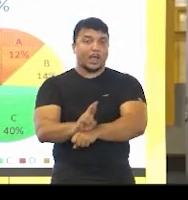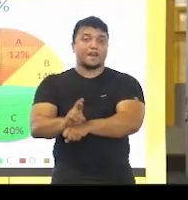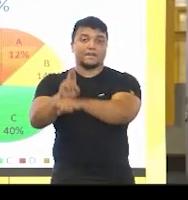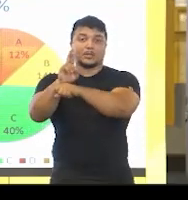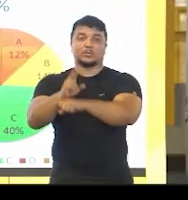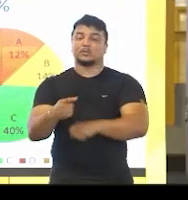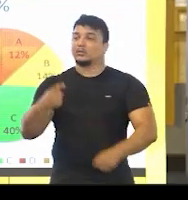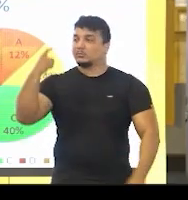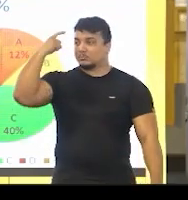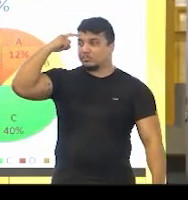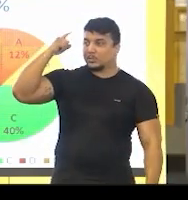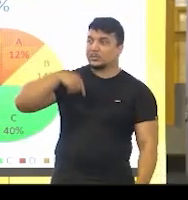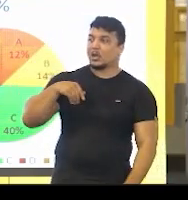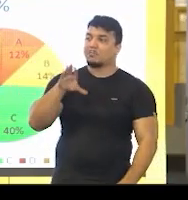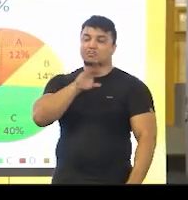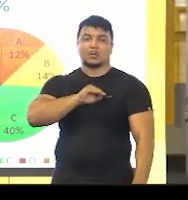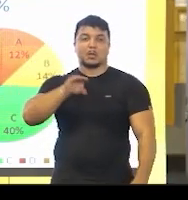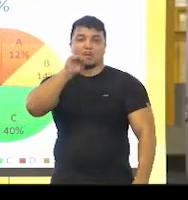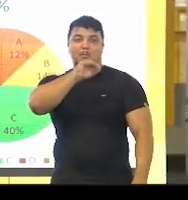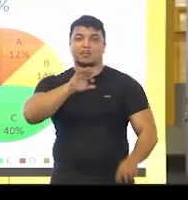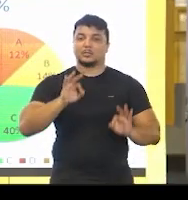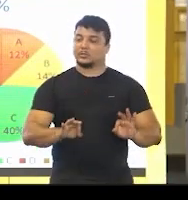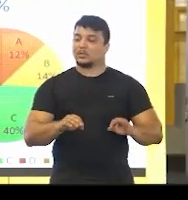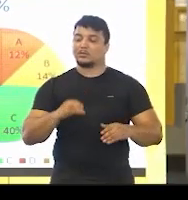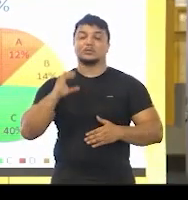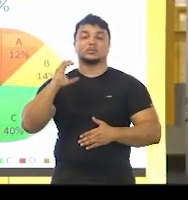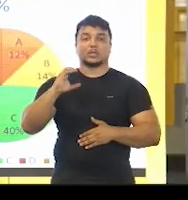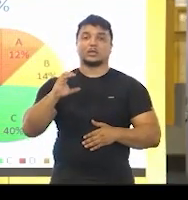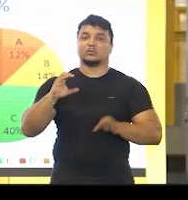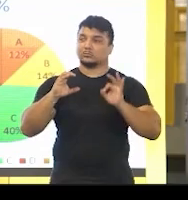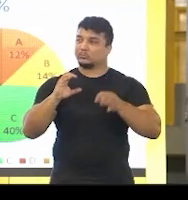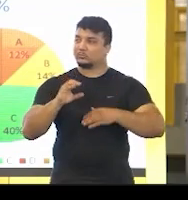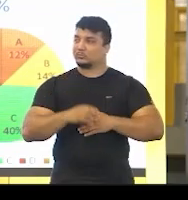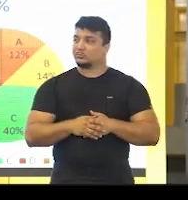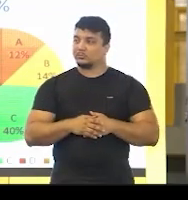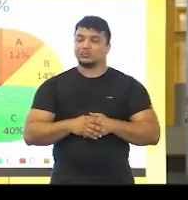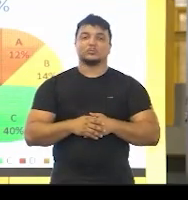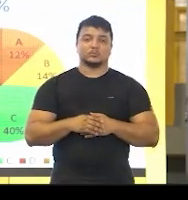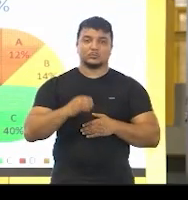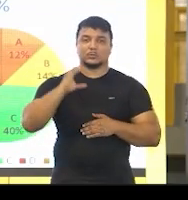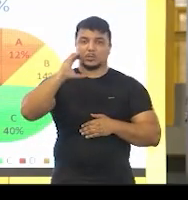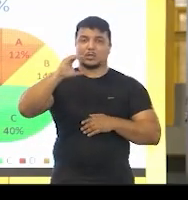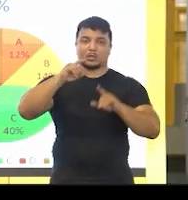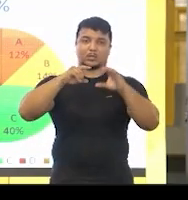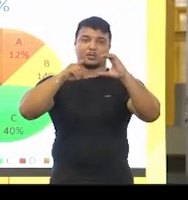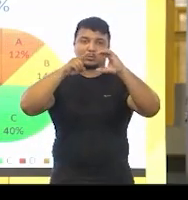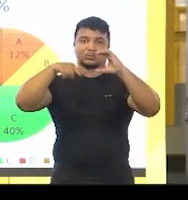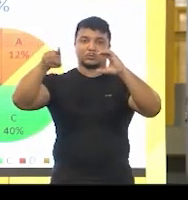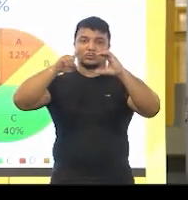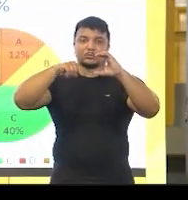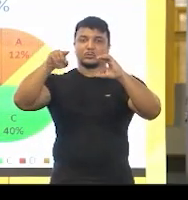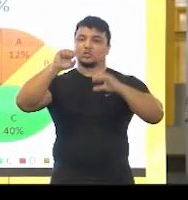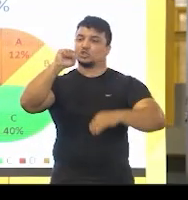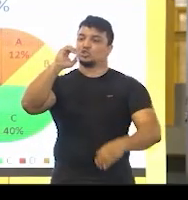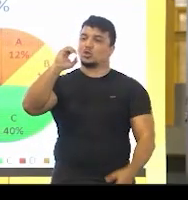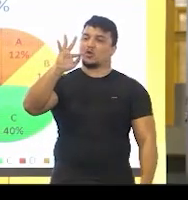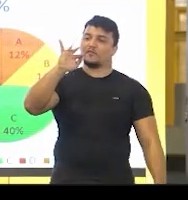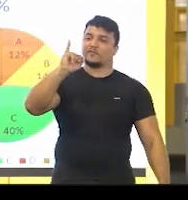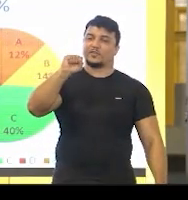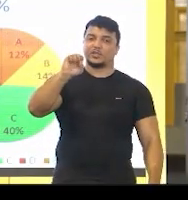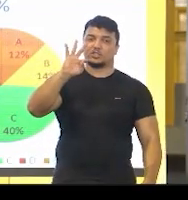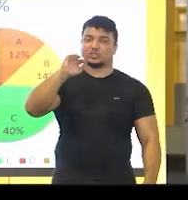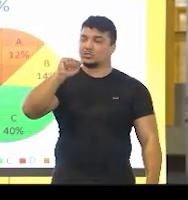dessa corrente de pensamento buscam falar bonito. Alternativa C. Quem eram os